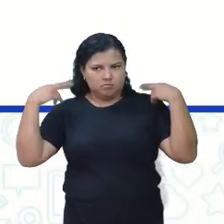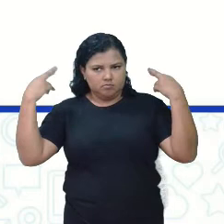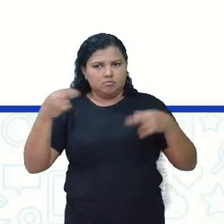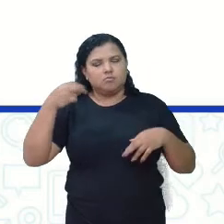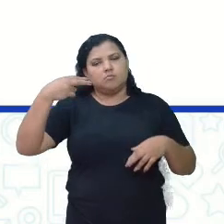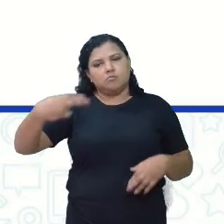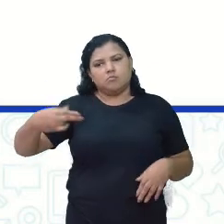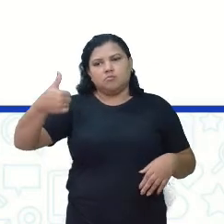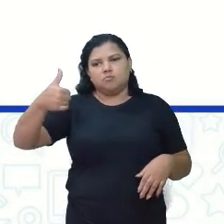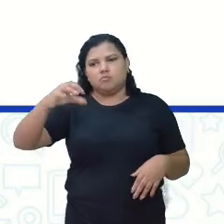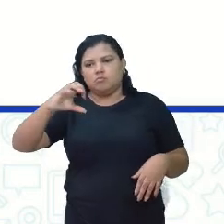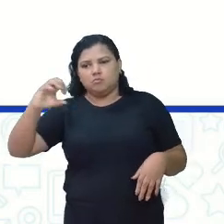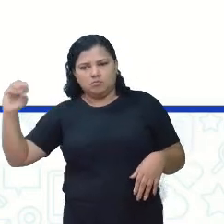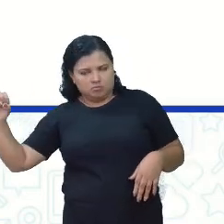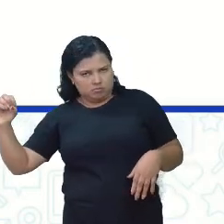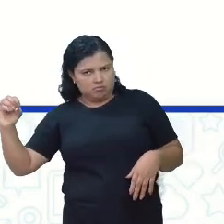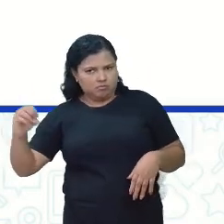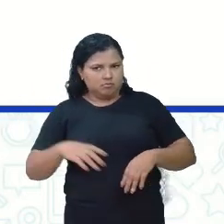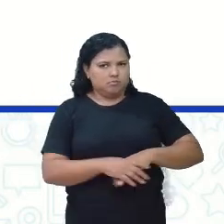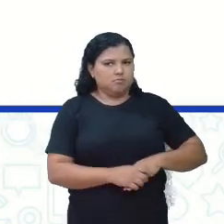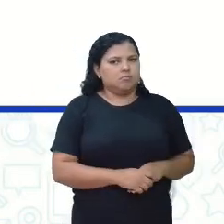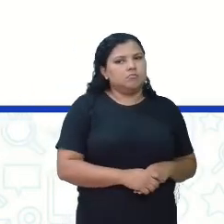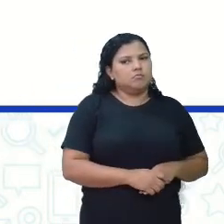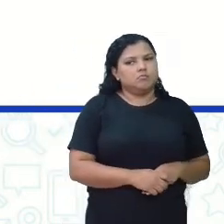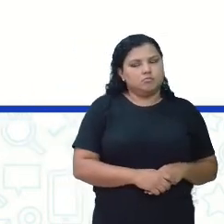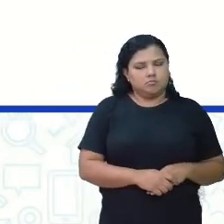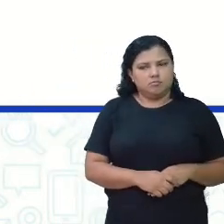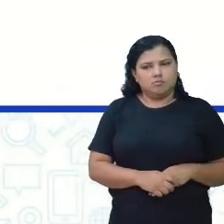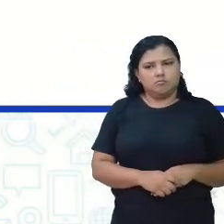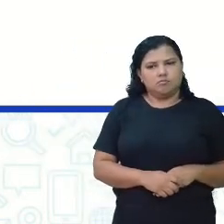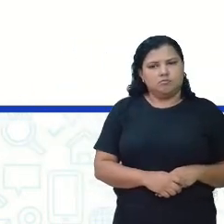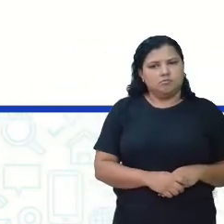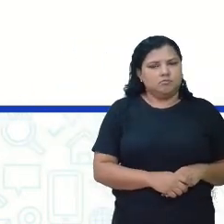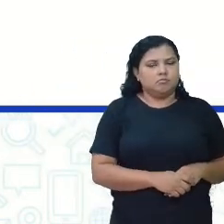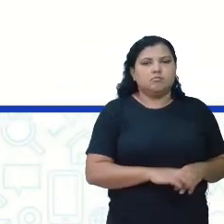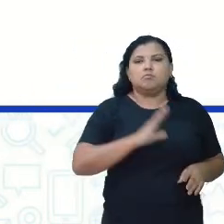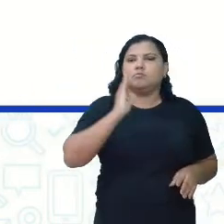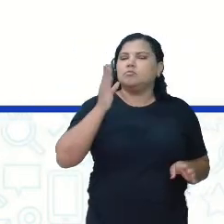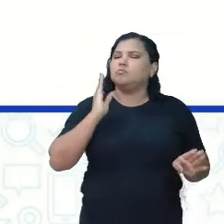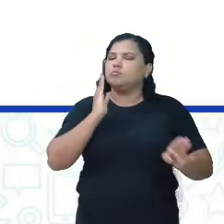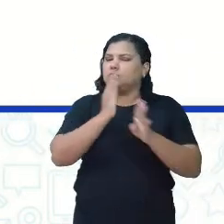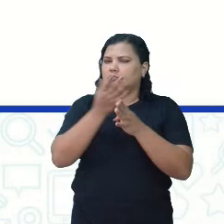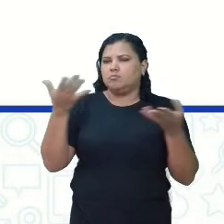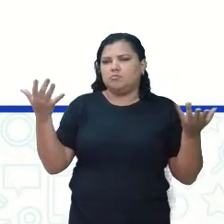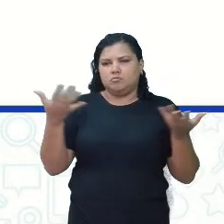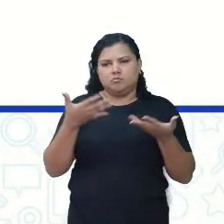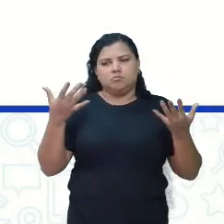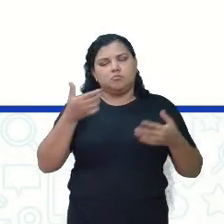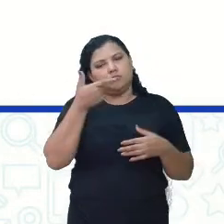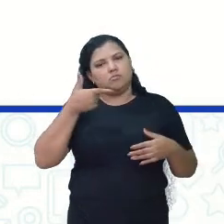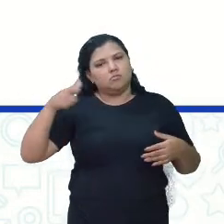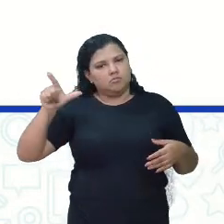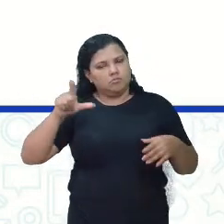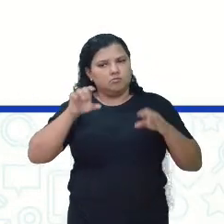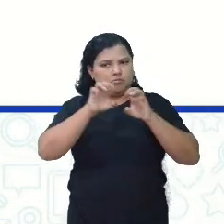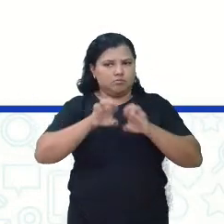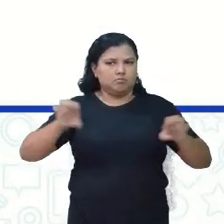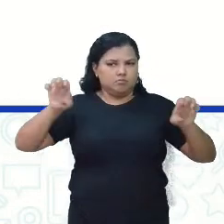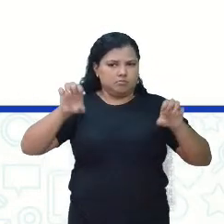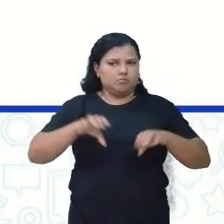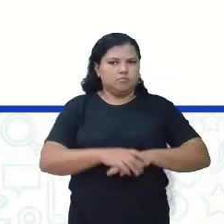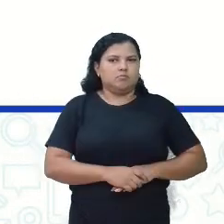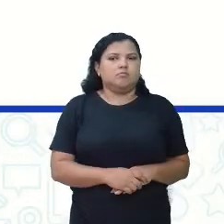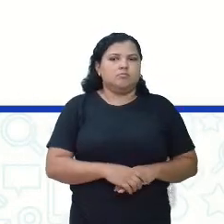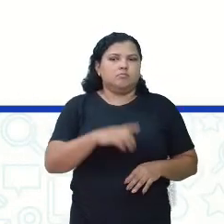carneiros, a gente tem aí um total de 100 pés. Então, eu já encontrei agora aqui outra equação.